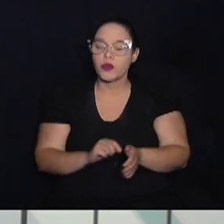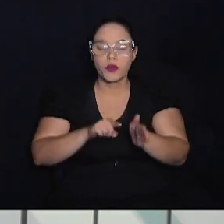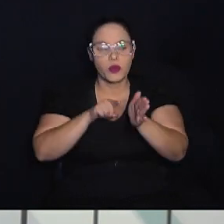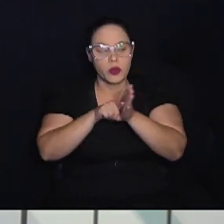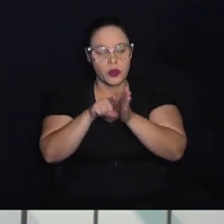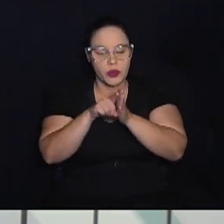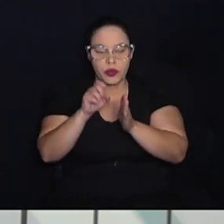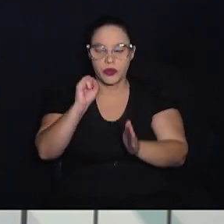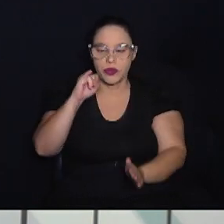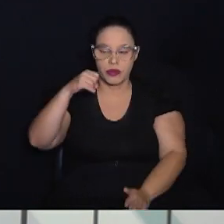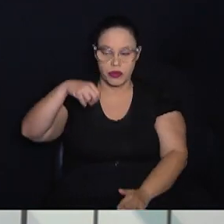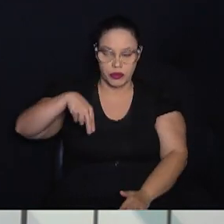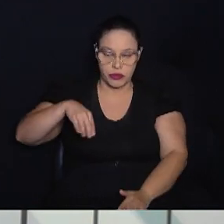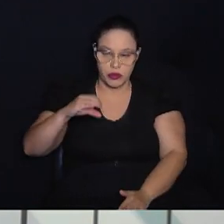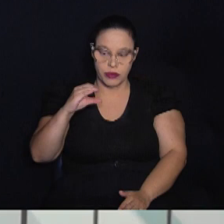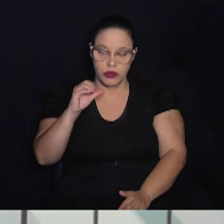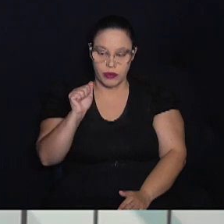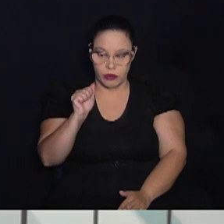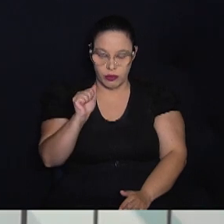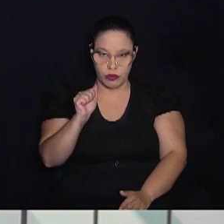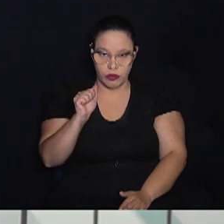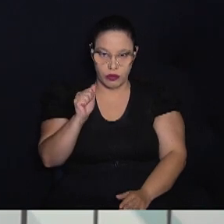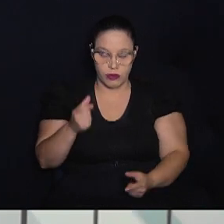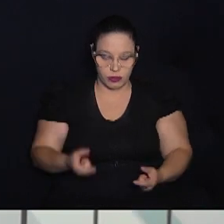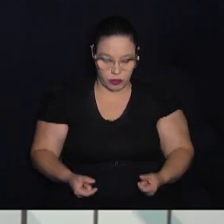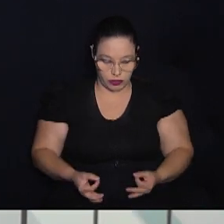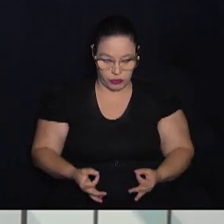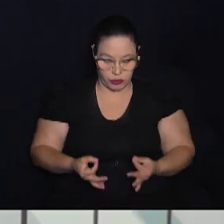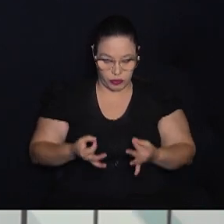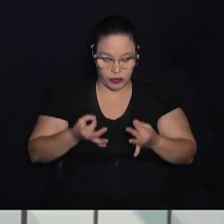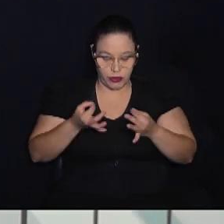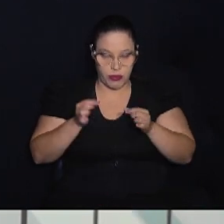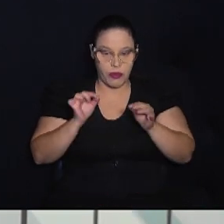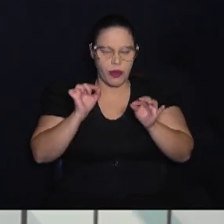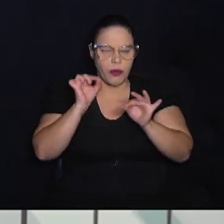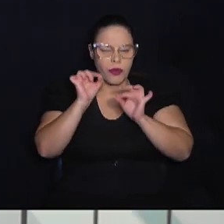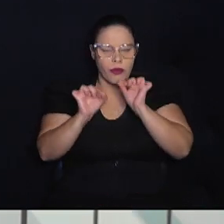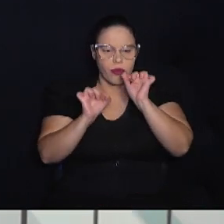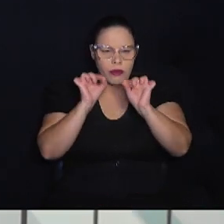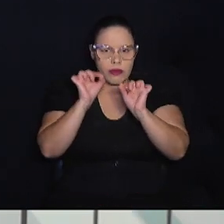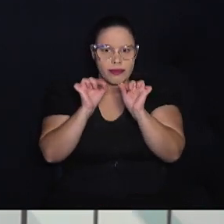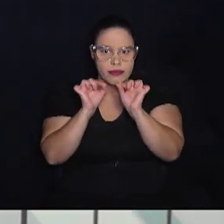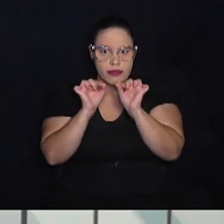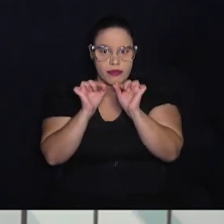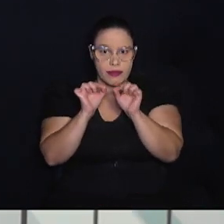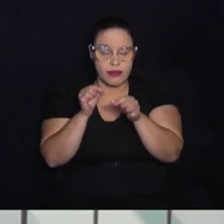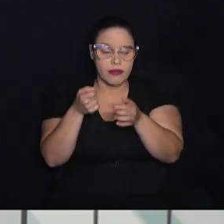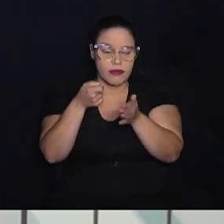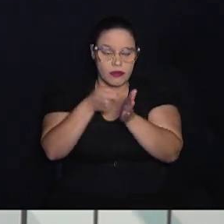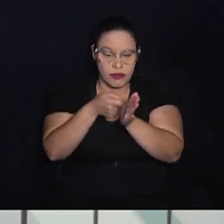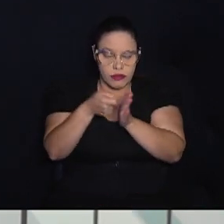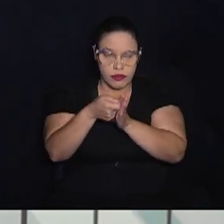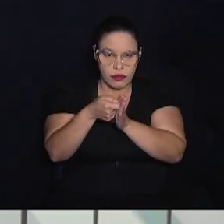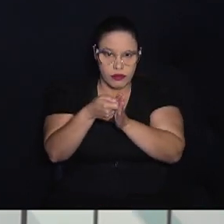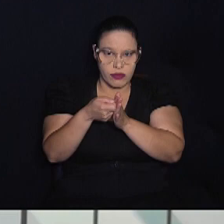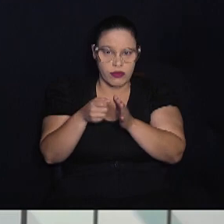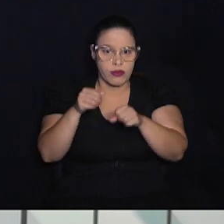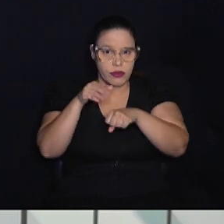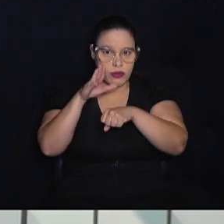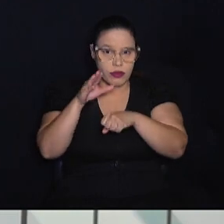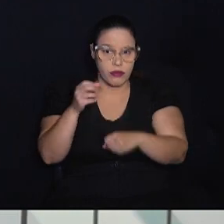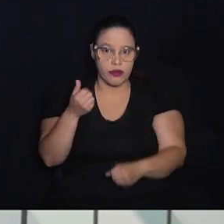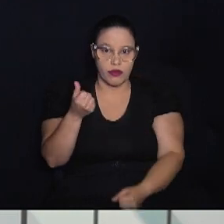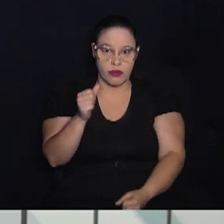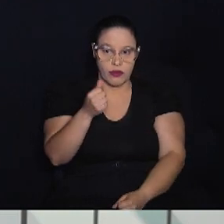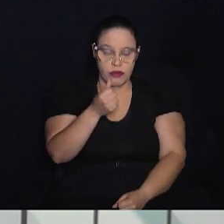Estimativas do INCA, o Instituto Nacional de Câncer, apontam que deverão ser registrados mais de